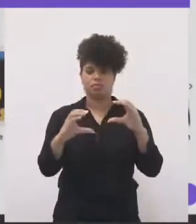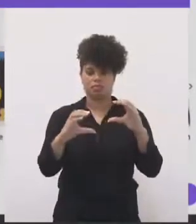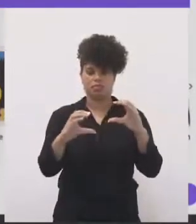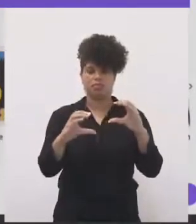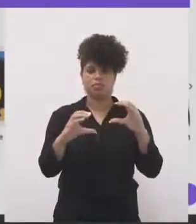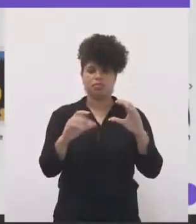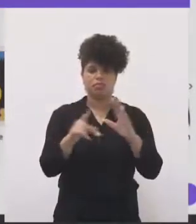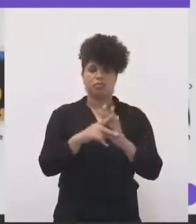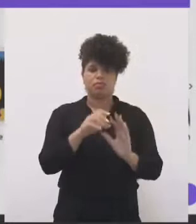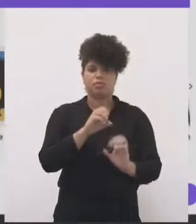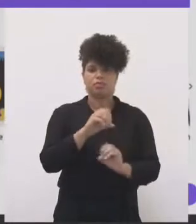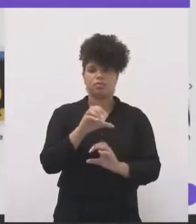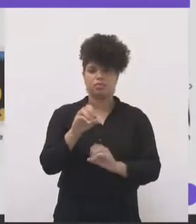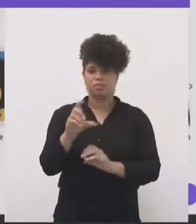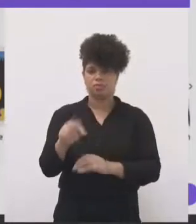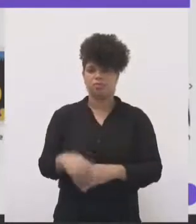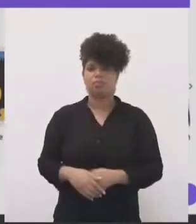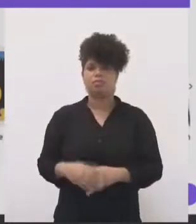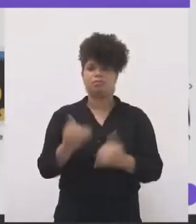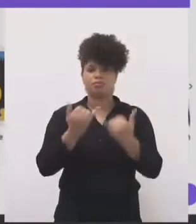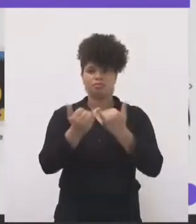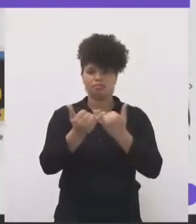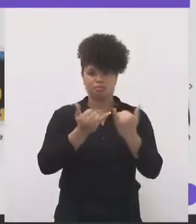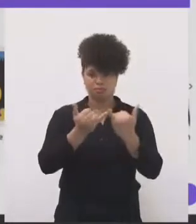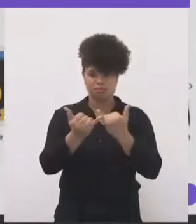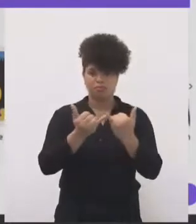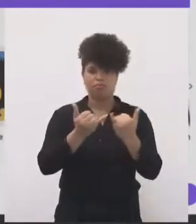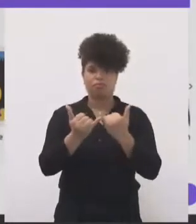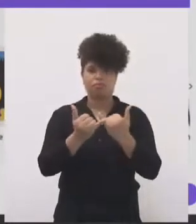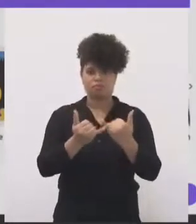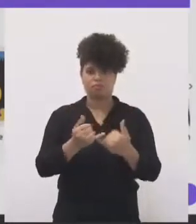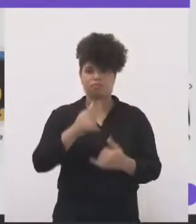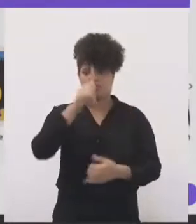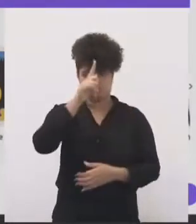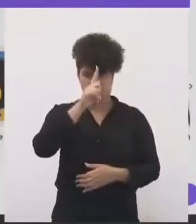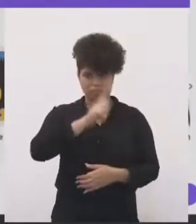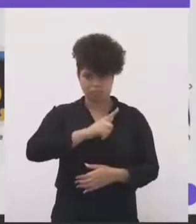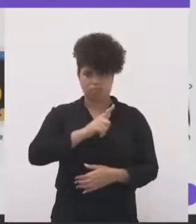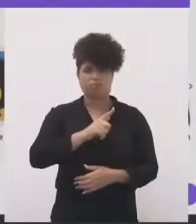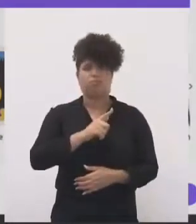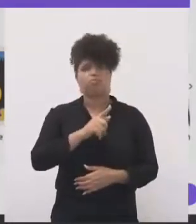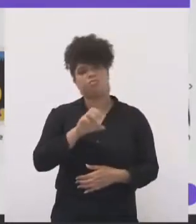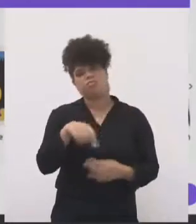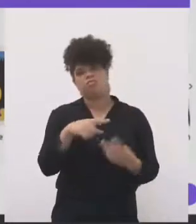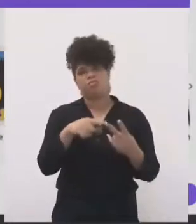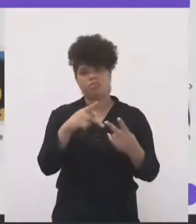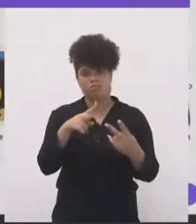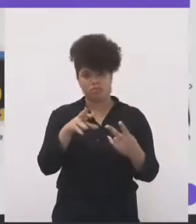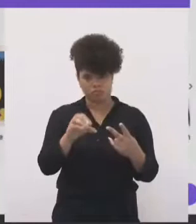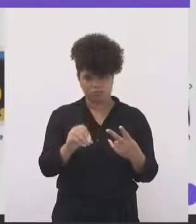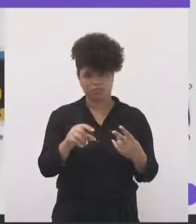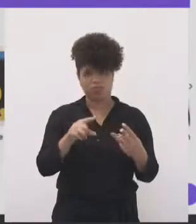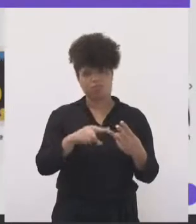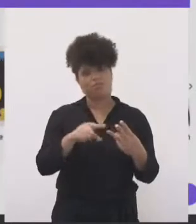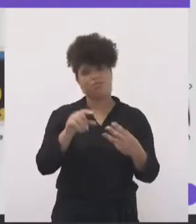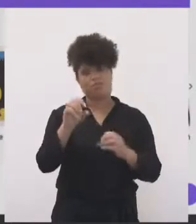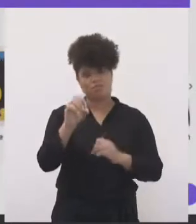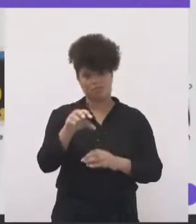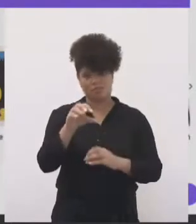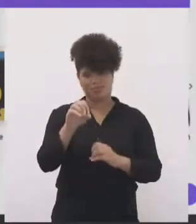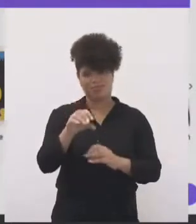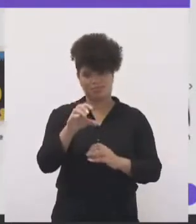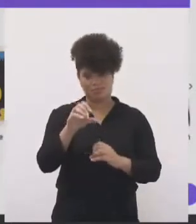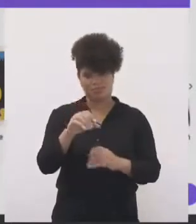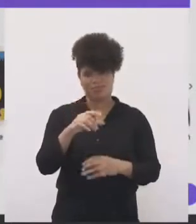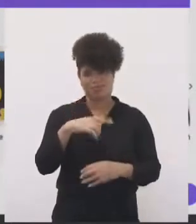para Educação. É bem parecida com a conta gratuita, com a conta Pro. A diferença vai estar